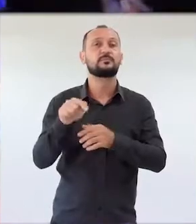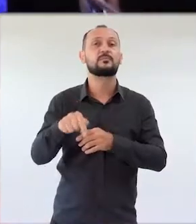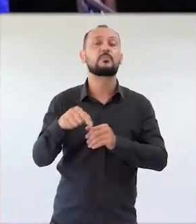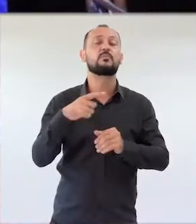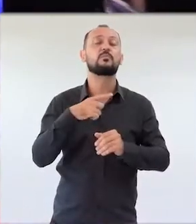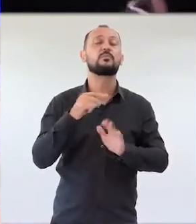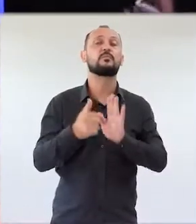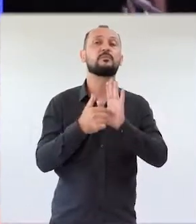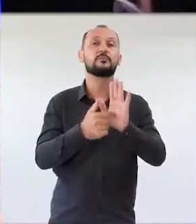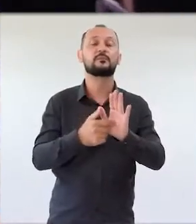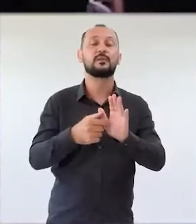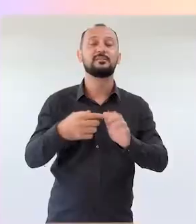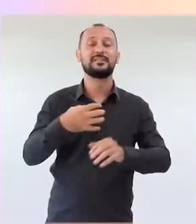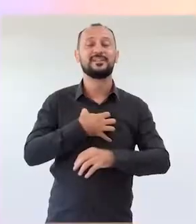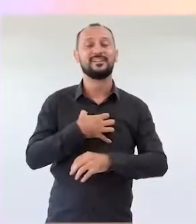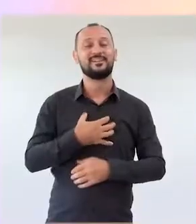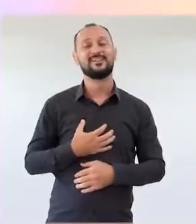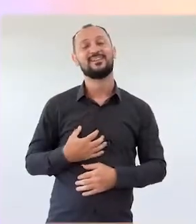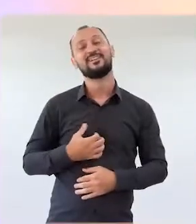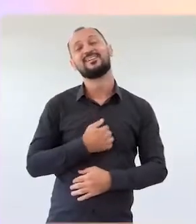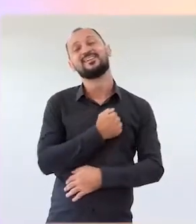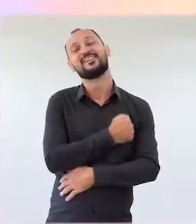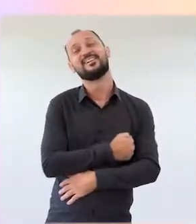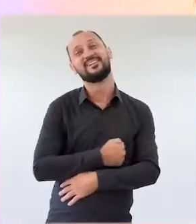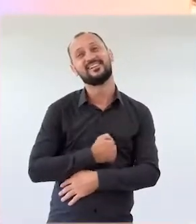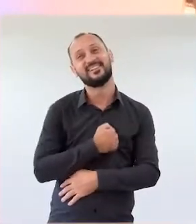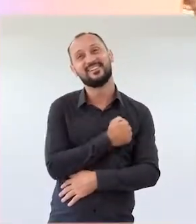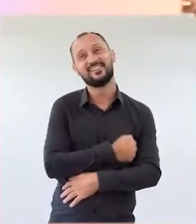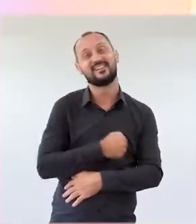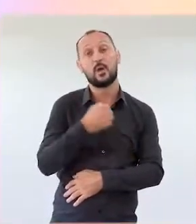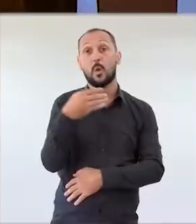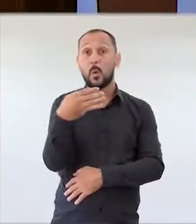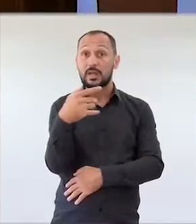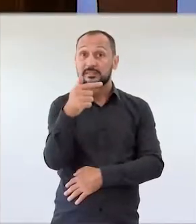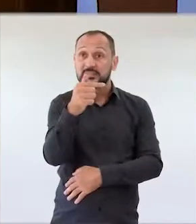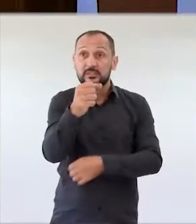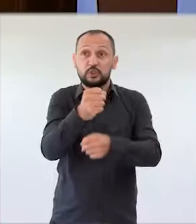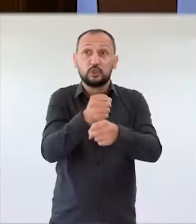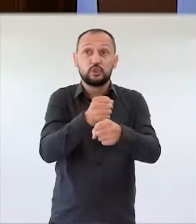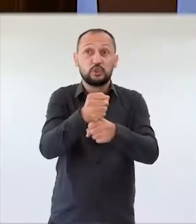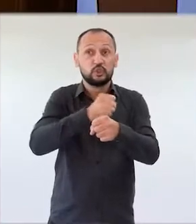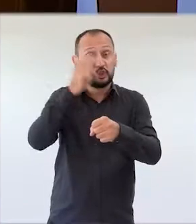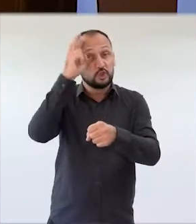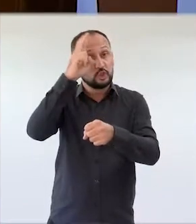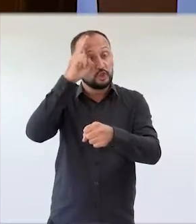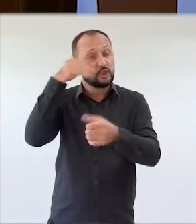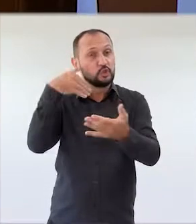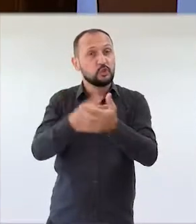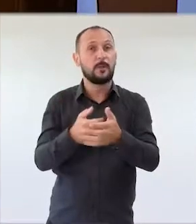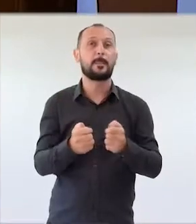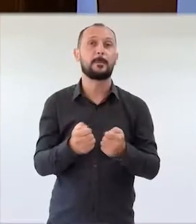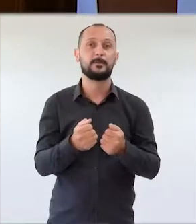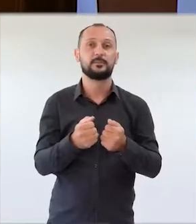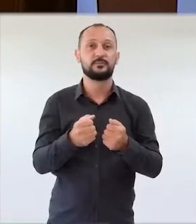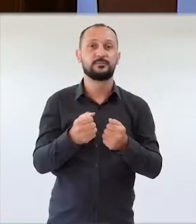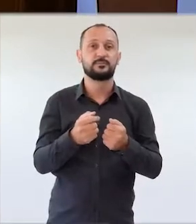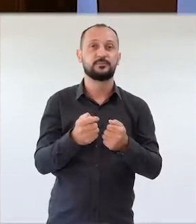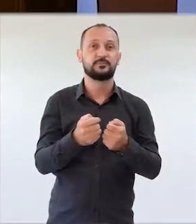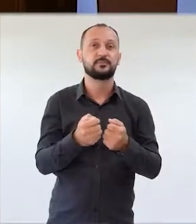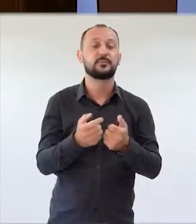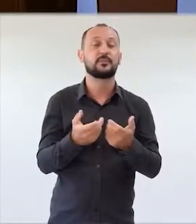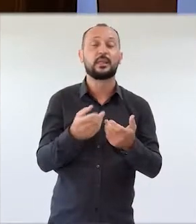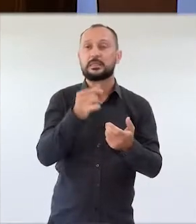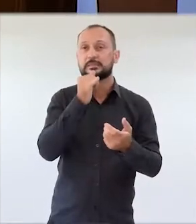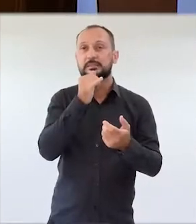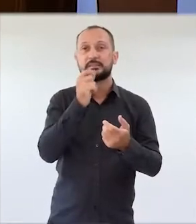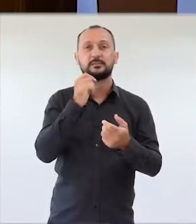ele traz nostalgia. São 47 anos de história de videogame, contados